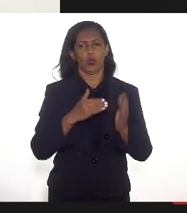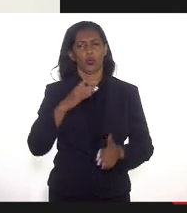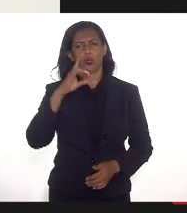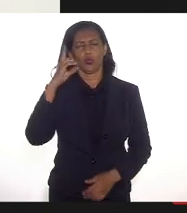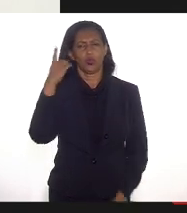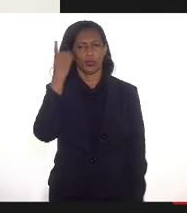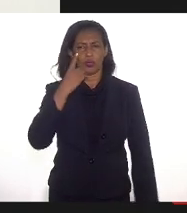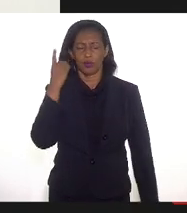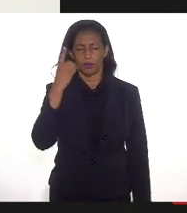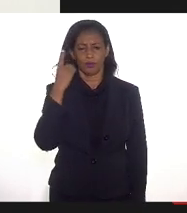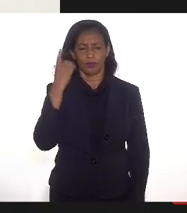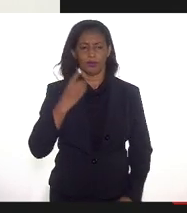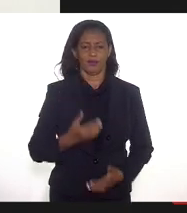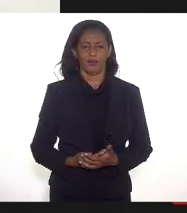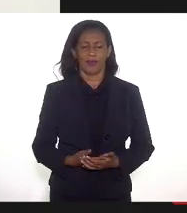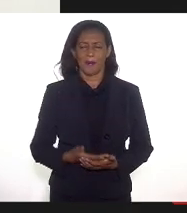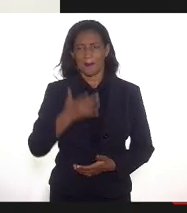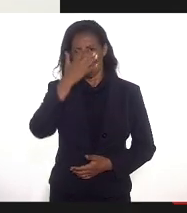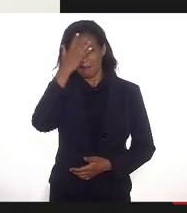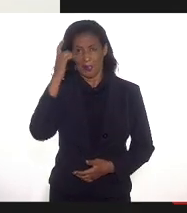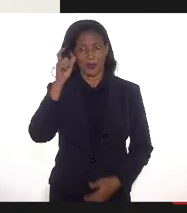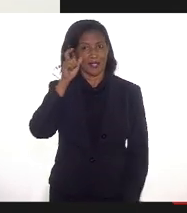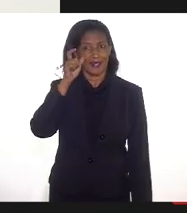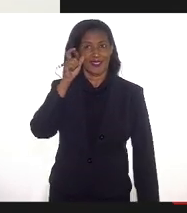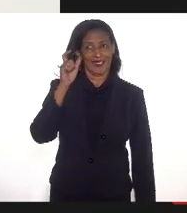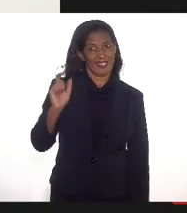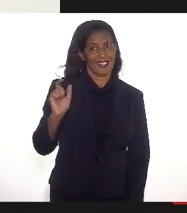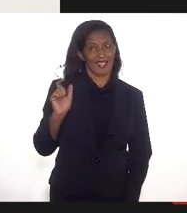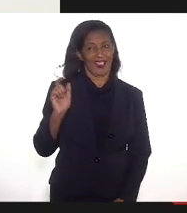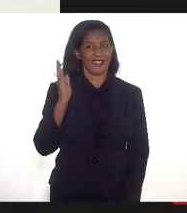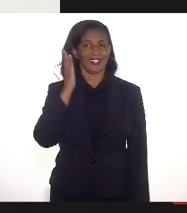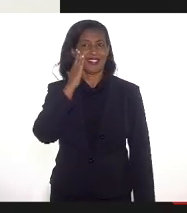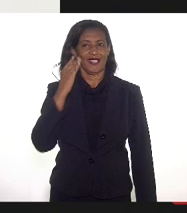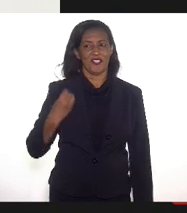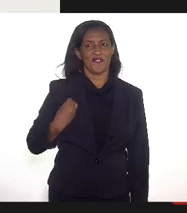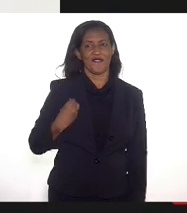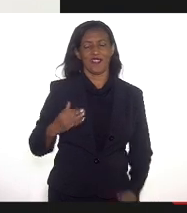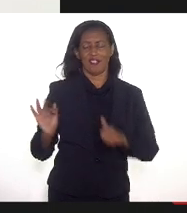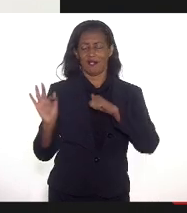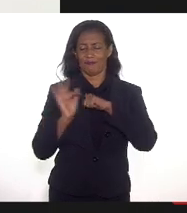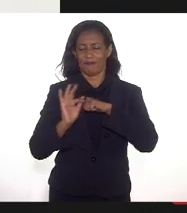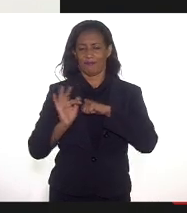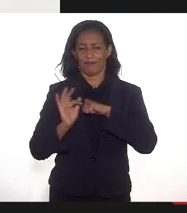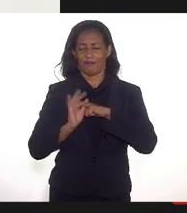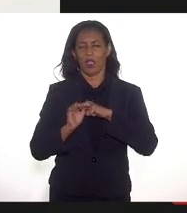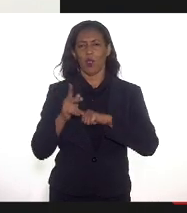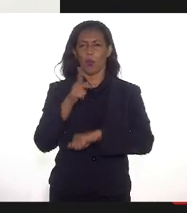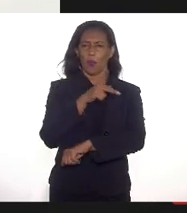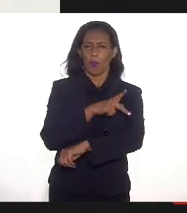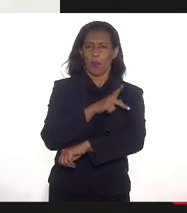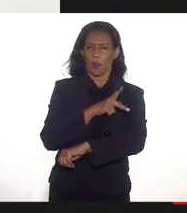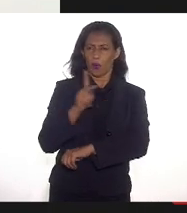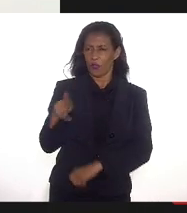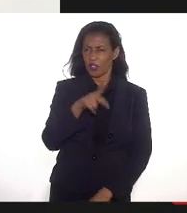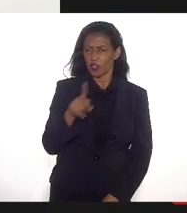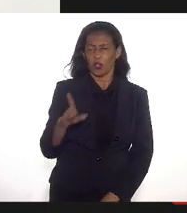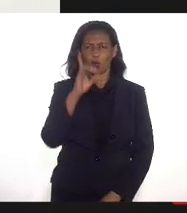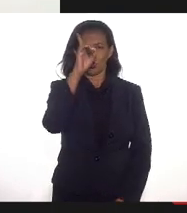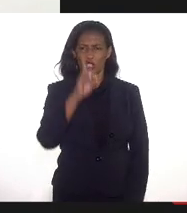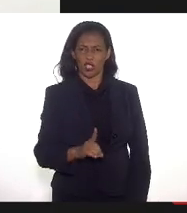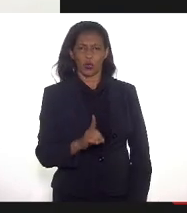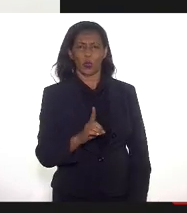todos as pessoas interessadas na FAETEC que estão aqui conosco, né? Todos os professores, diretores,